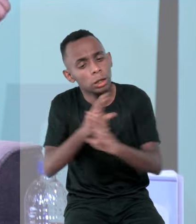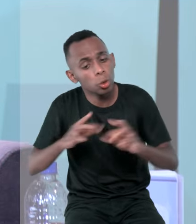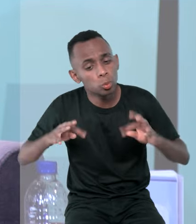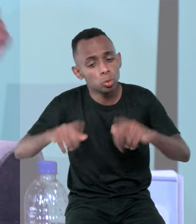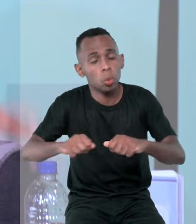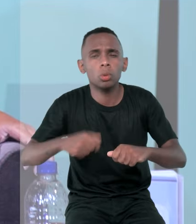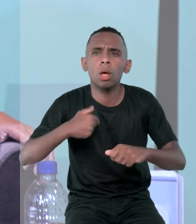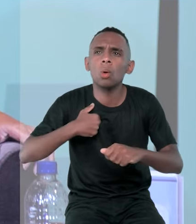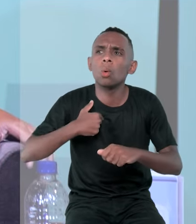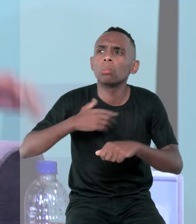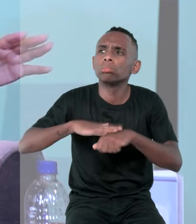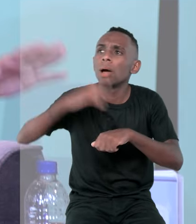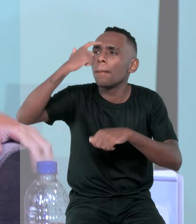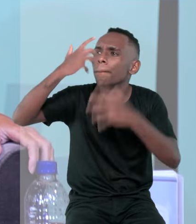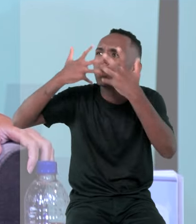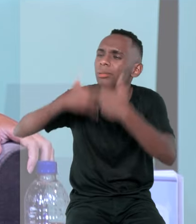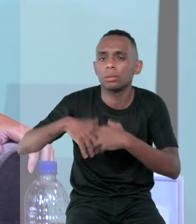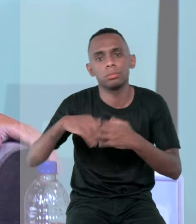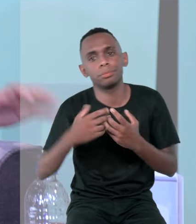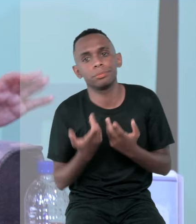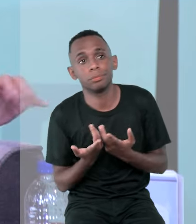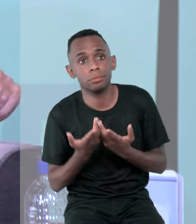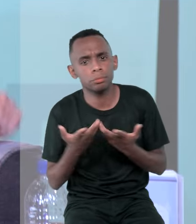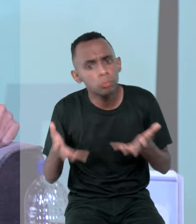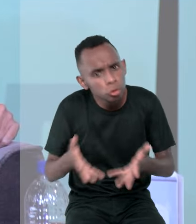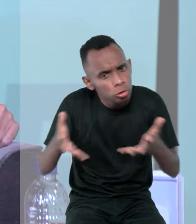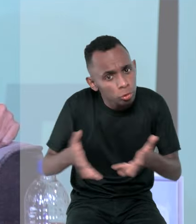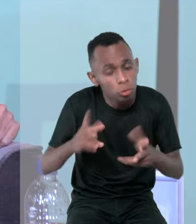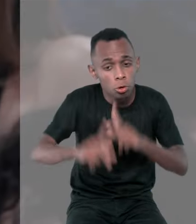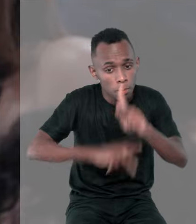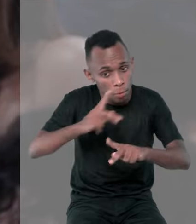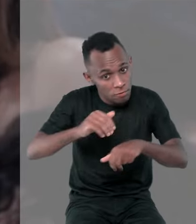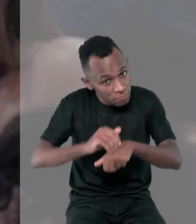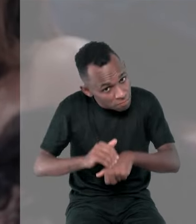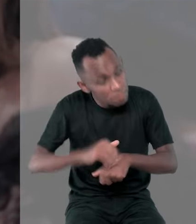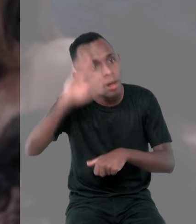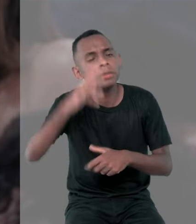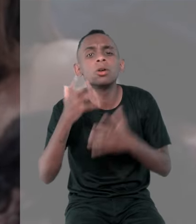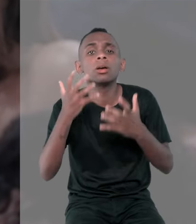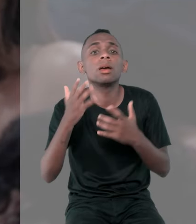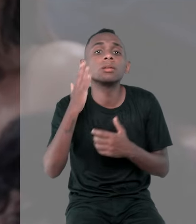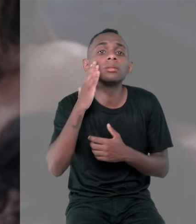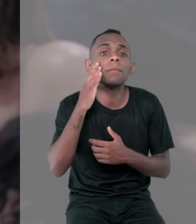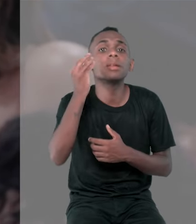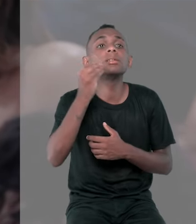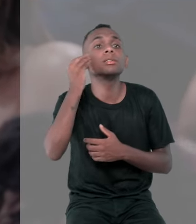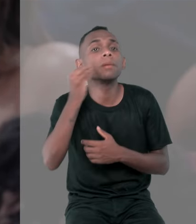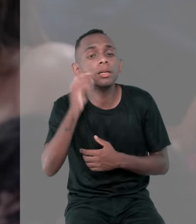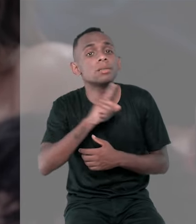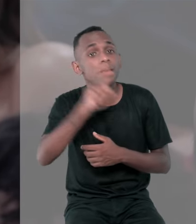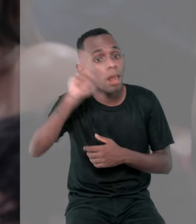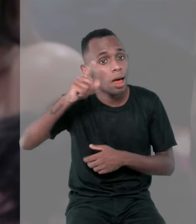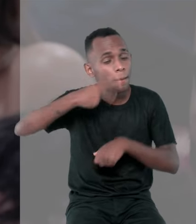aí eu fiquei pensando que a gente vamos atiçar esse povo um pouco mais. A plateia assiste atentamente. Quero saber